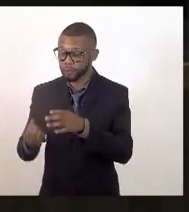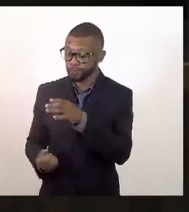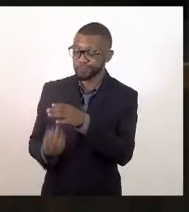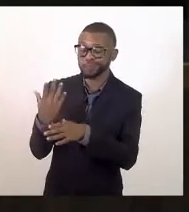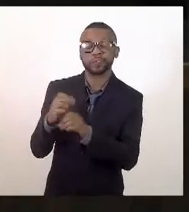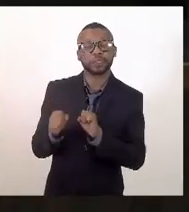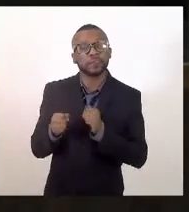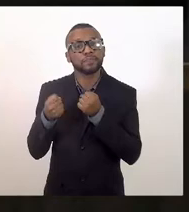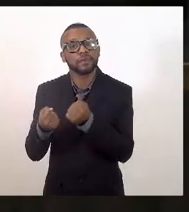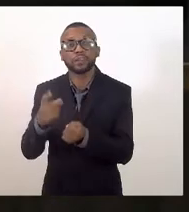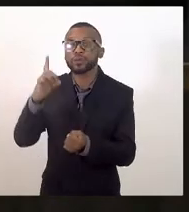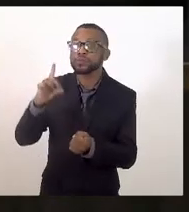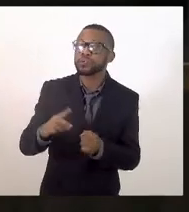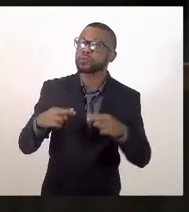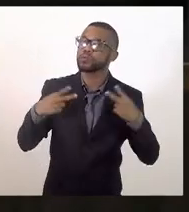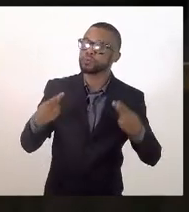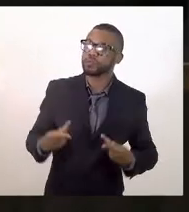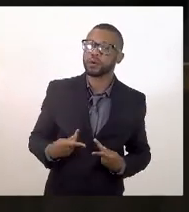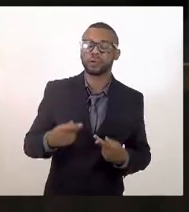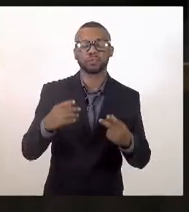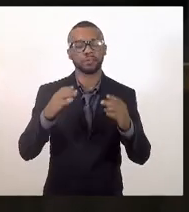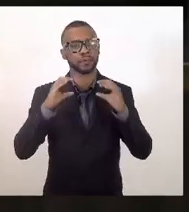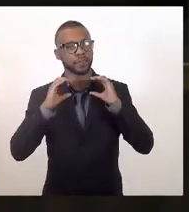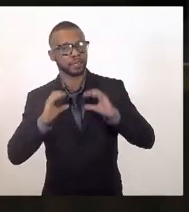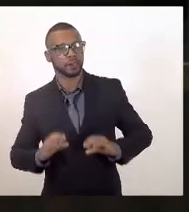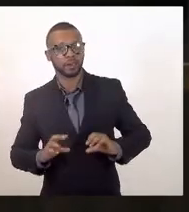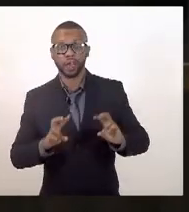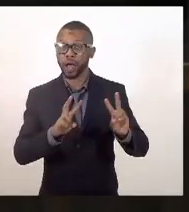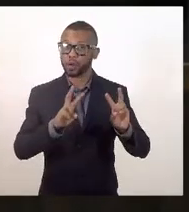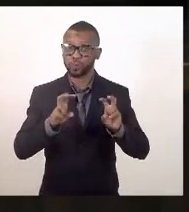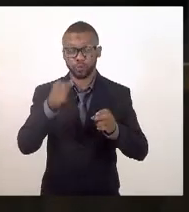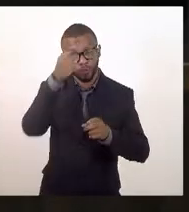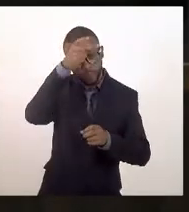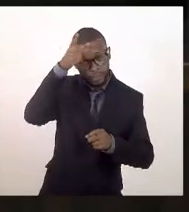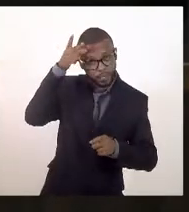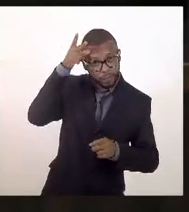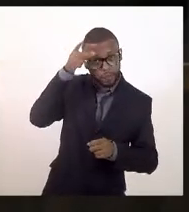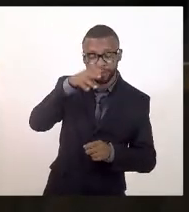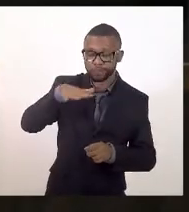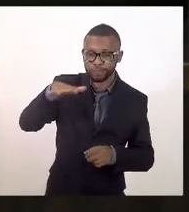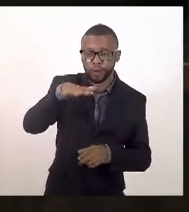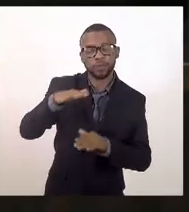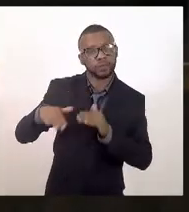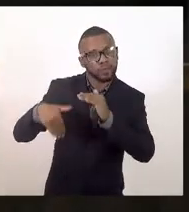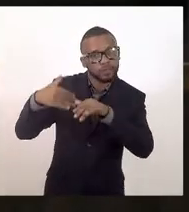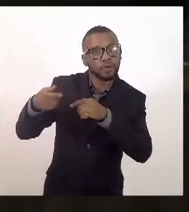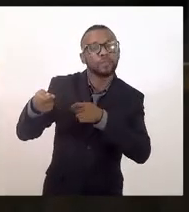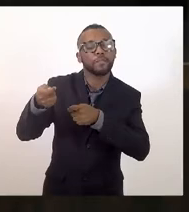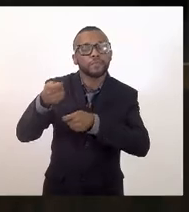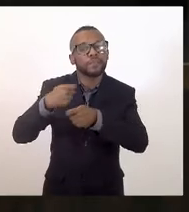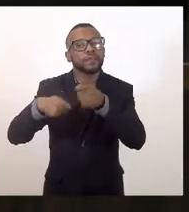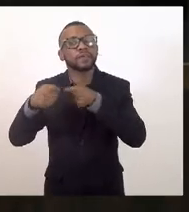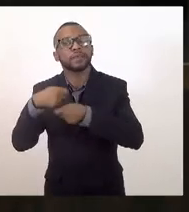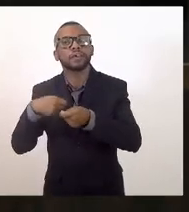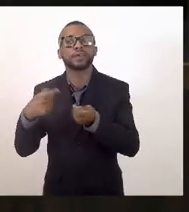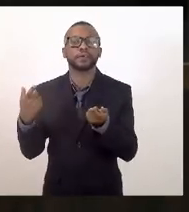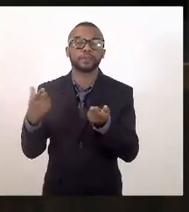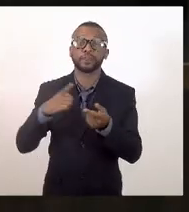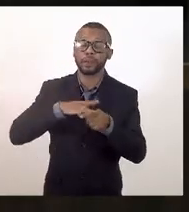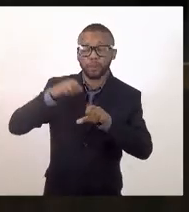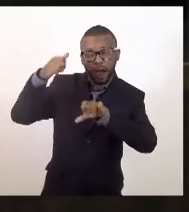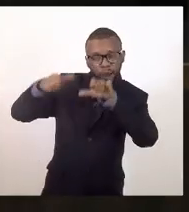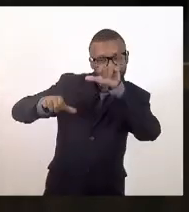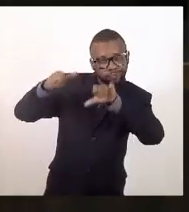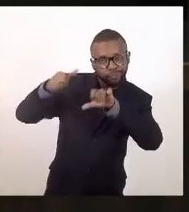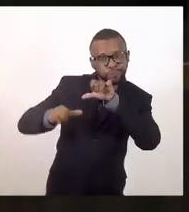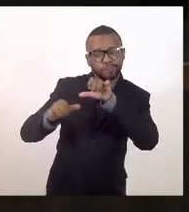Direitos Humanos e Cidadania, de Assuntos Municipais de Desenvolvimento Regional e de Orçamento, Finanças, Fiscalização Financeira e Controle. Para emitir parecer pela Comissão de